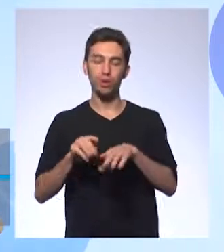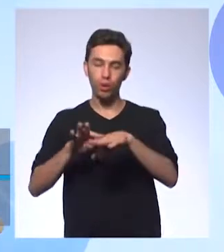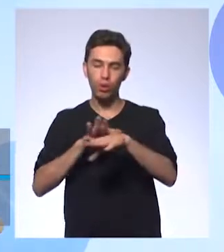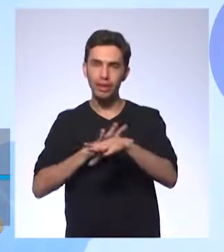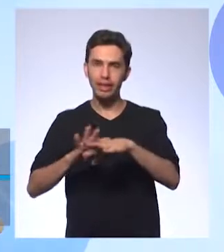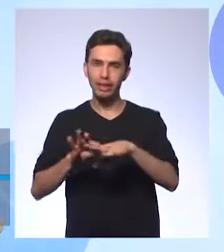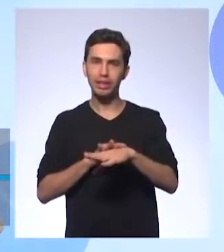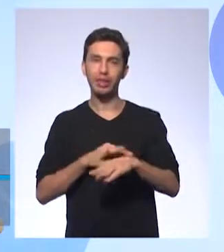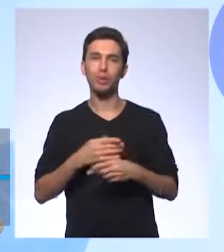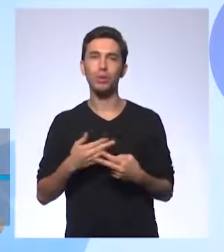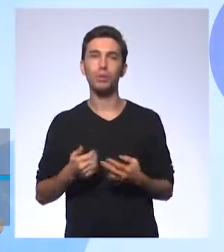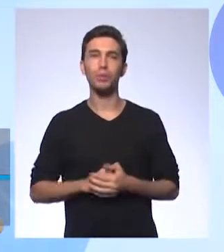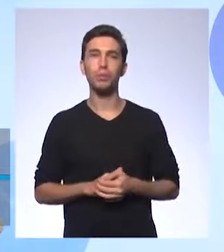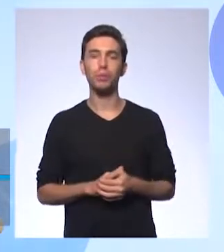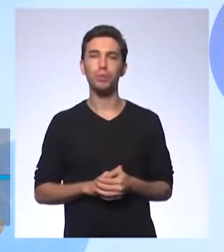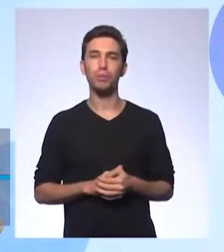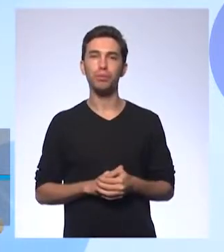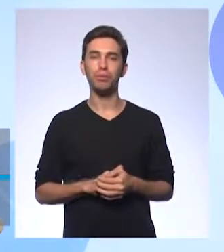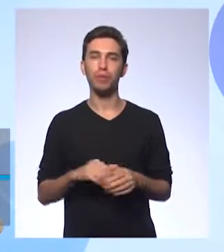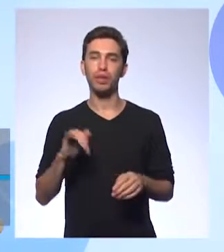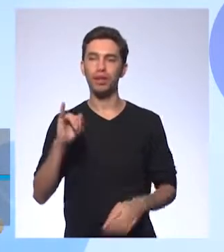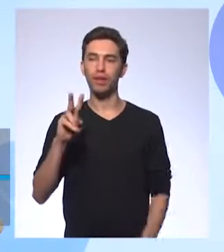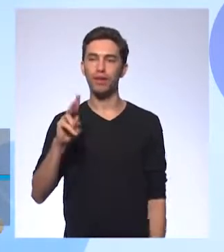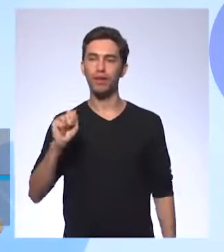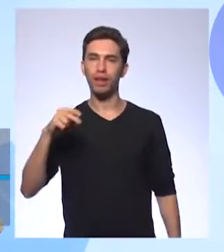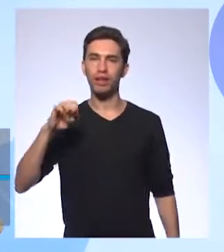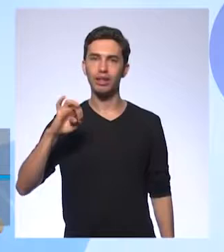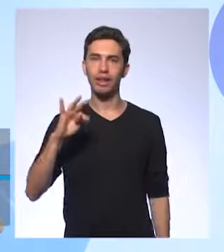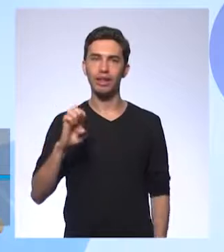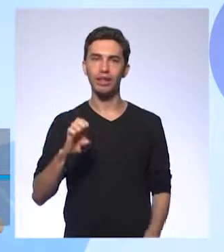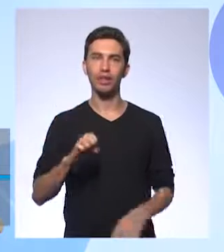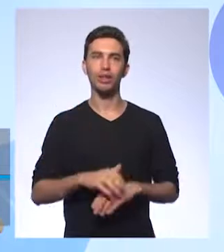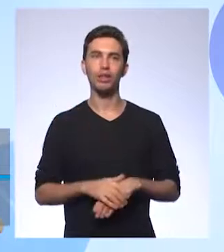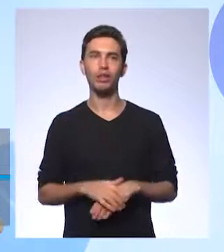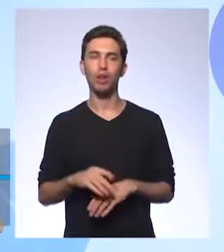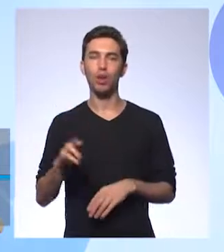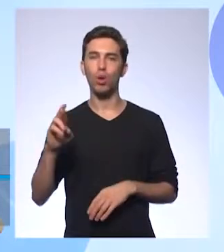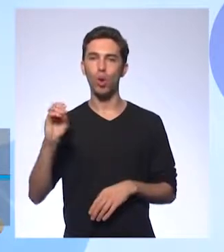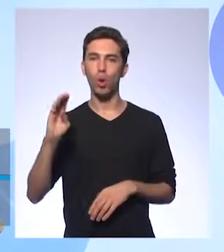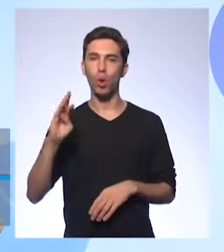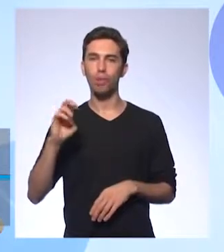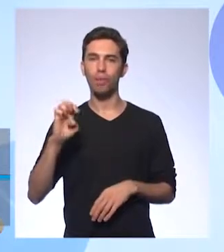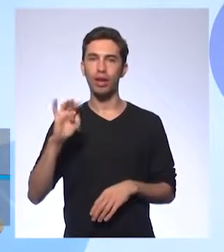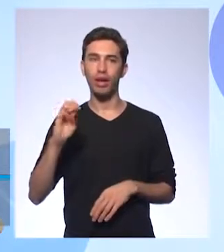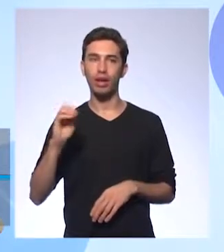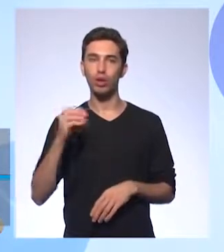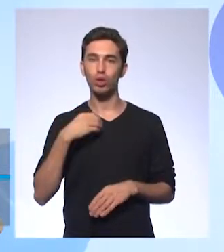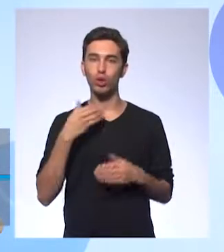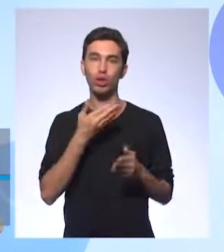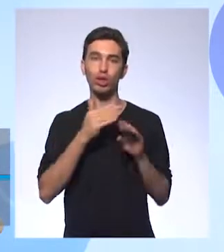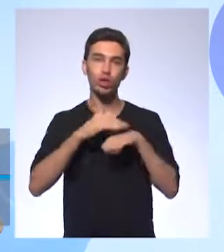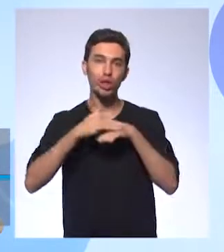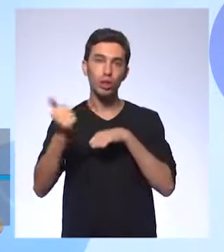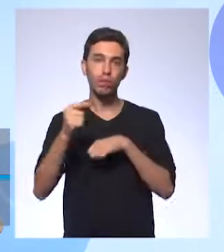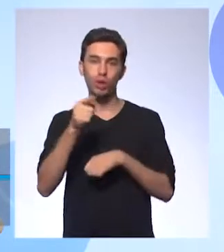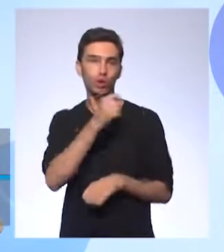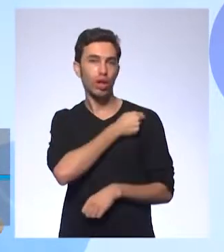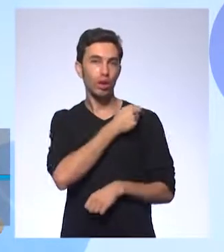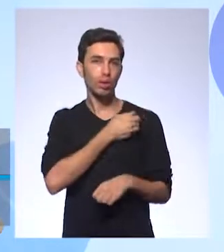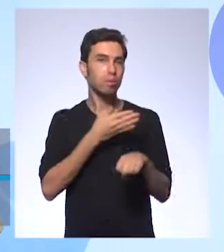tecidos. Ó, a professora Ivanete está aqui também. Tem professor Roberto chamando os alunos à participação.